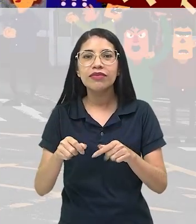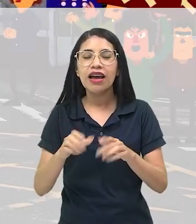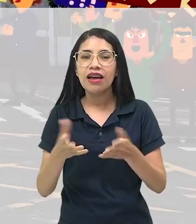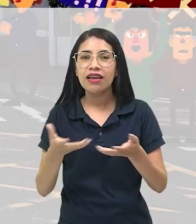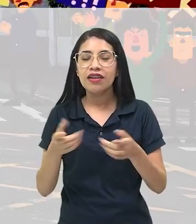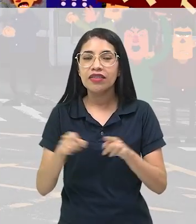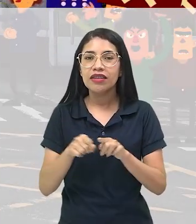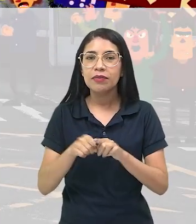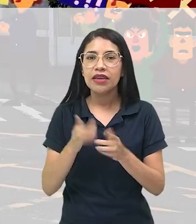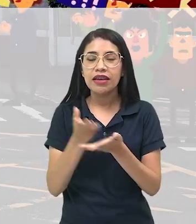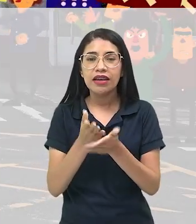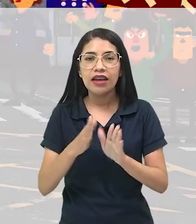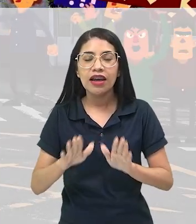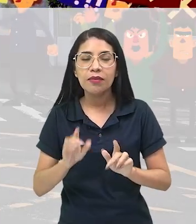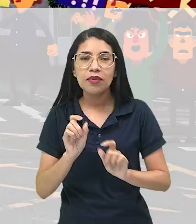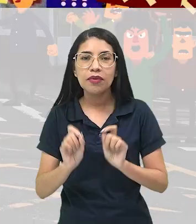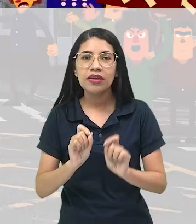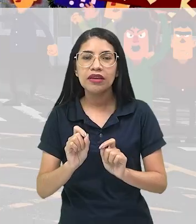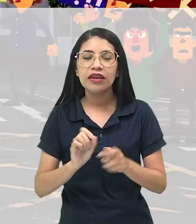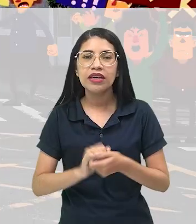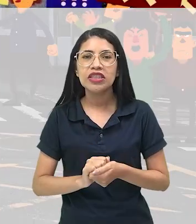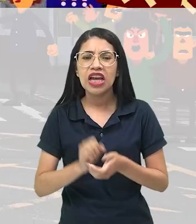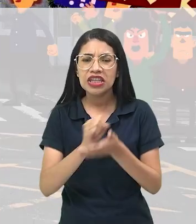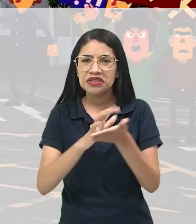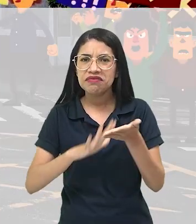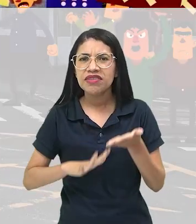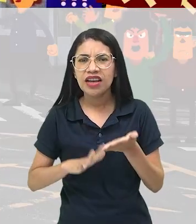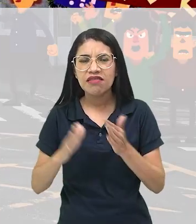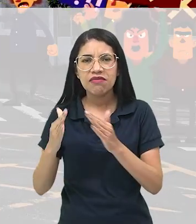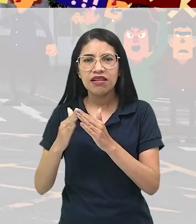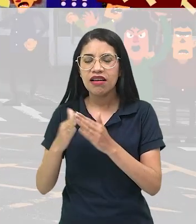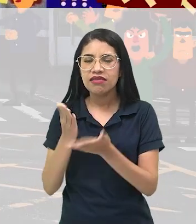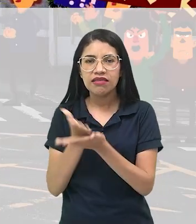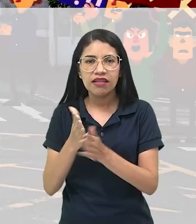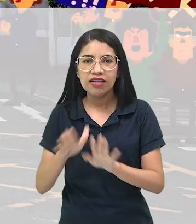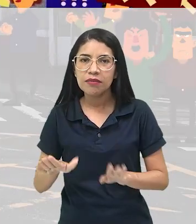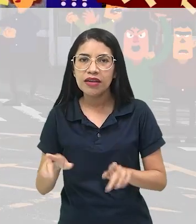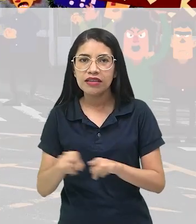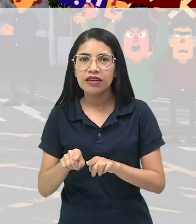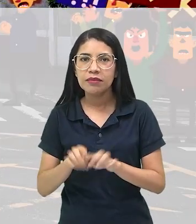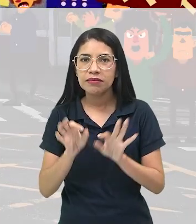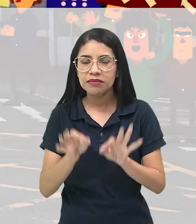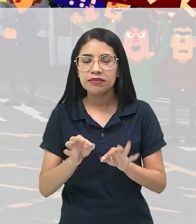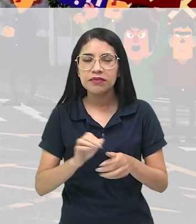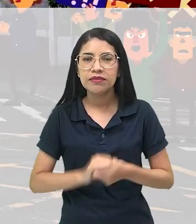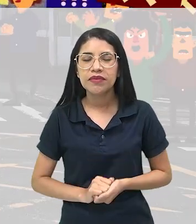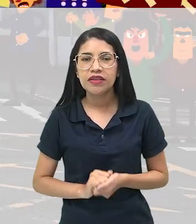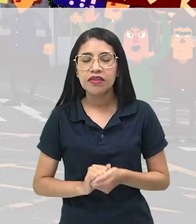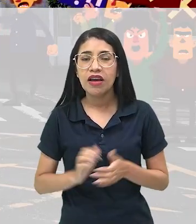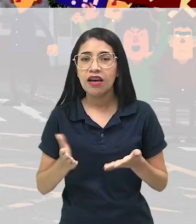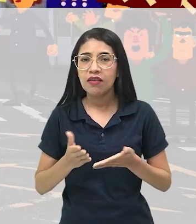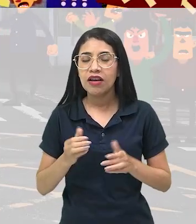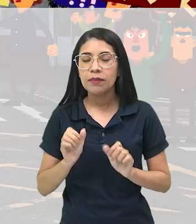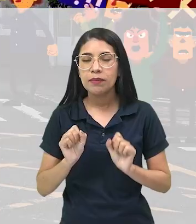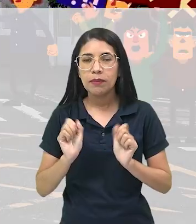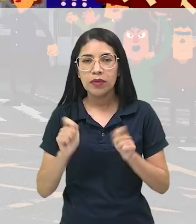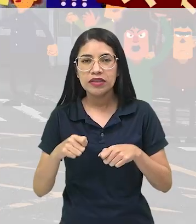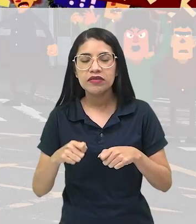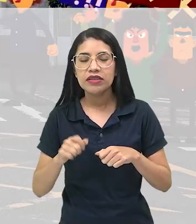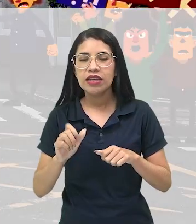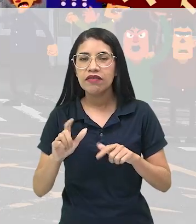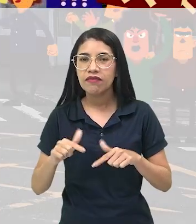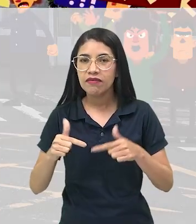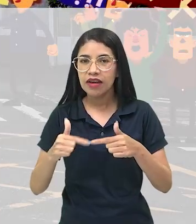quero também que acabe todo esse negócio de fazer tarefa. Vamos acabar tudo, pessoal. Vamos fazer com que as coisas sejam cada vez